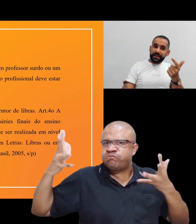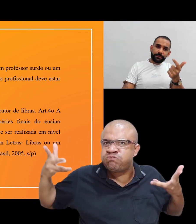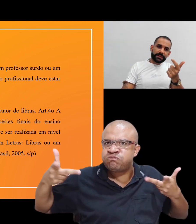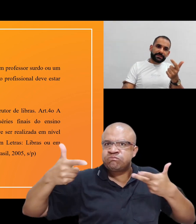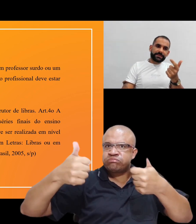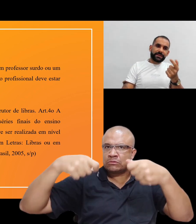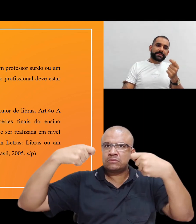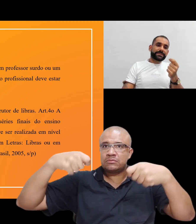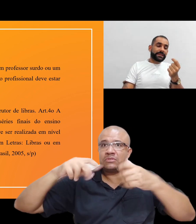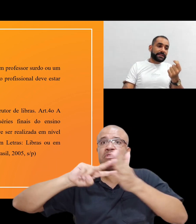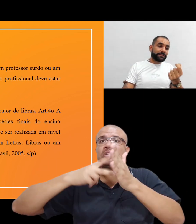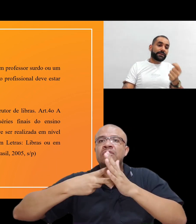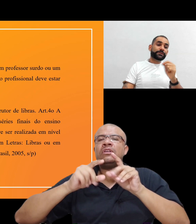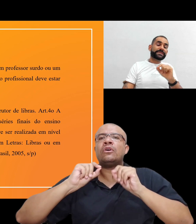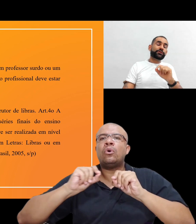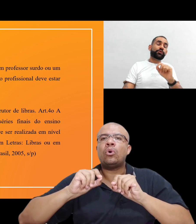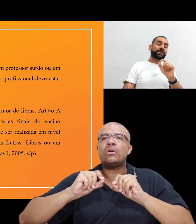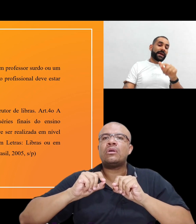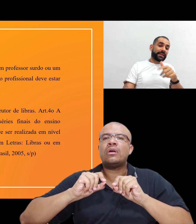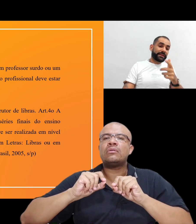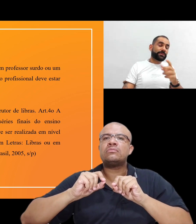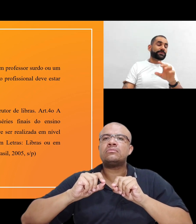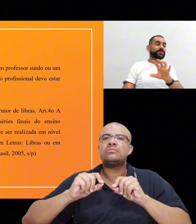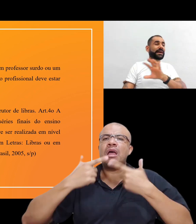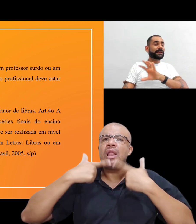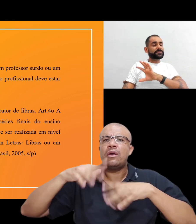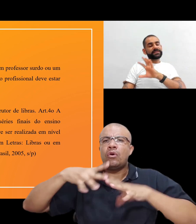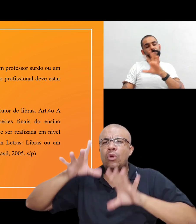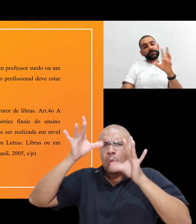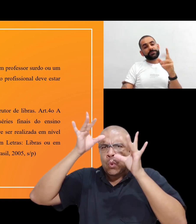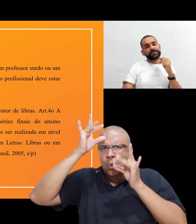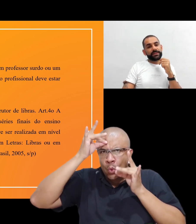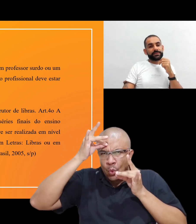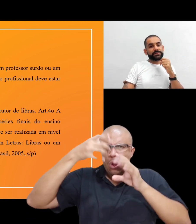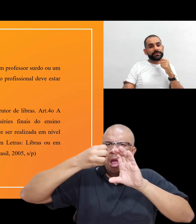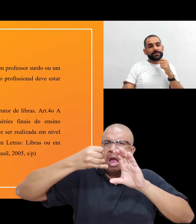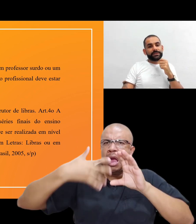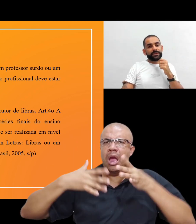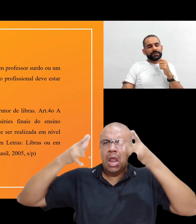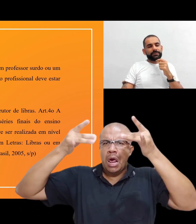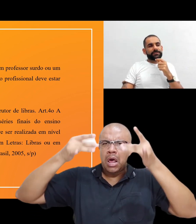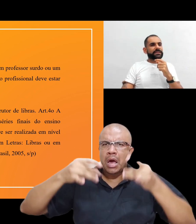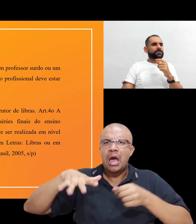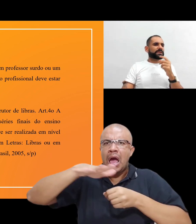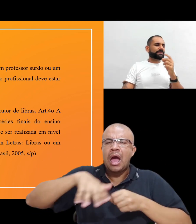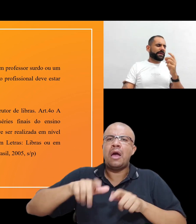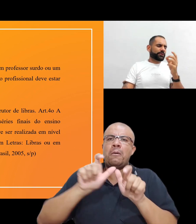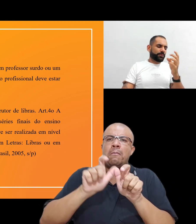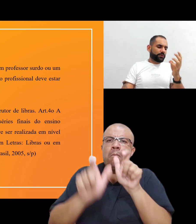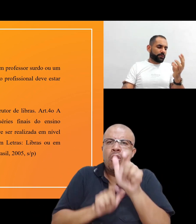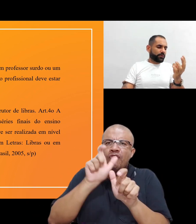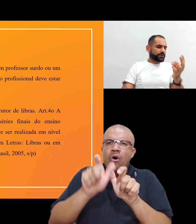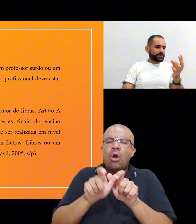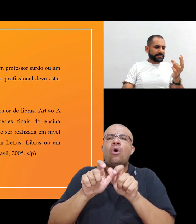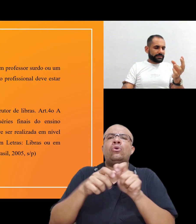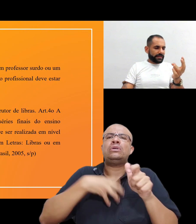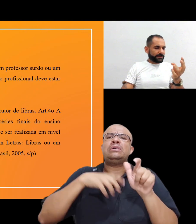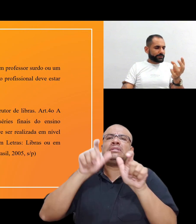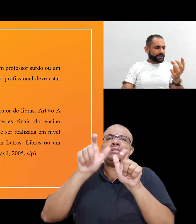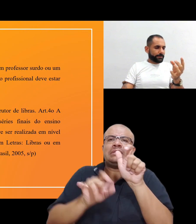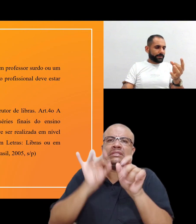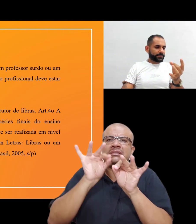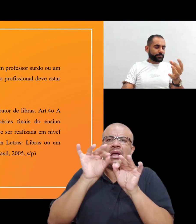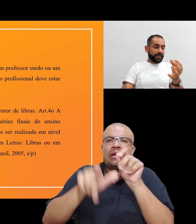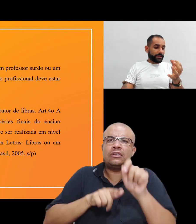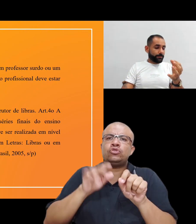fluente em Libras significa você dominar a língua nos vários aspectos dela. seja no aspecto morfológico,